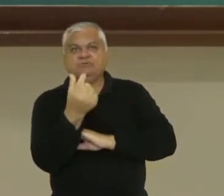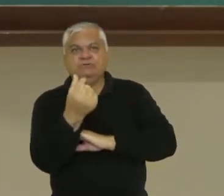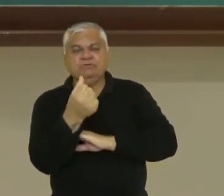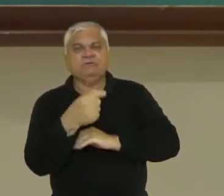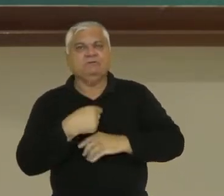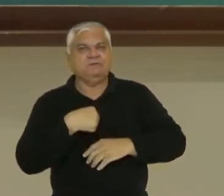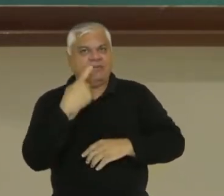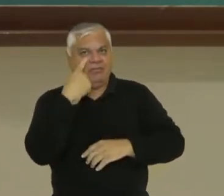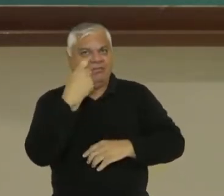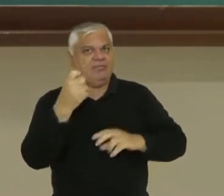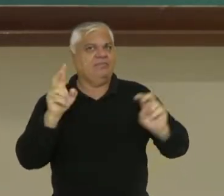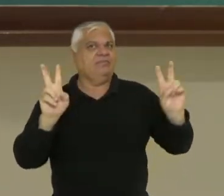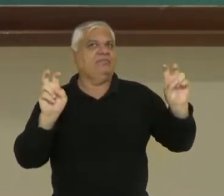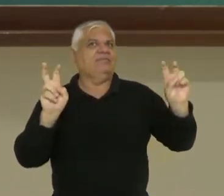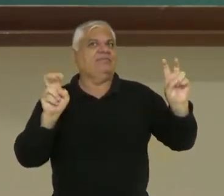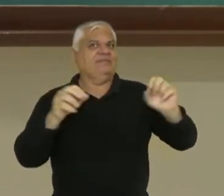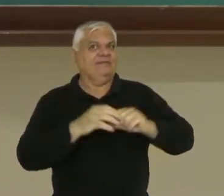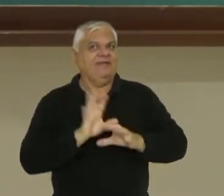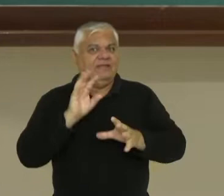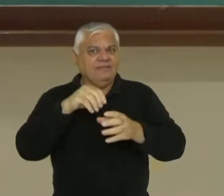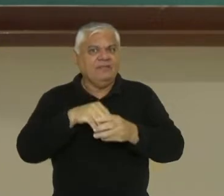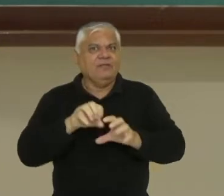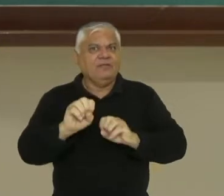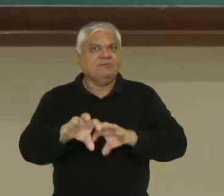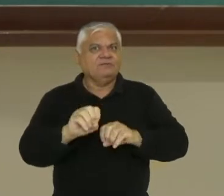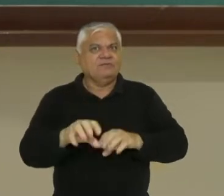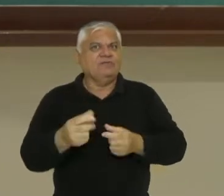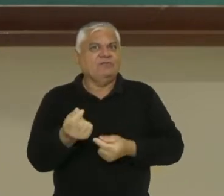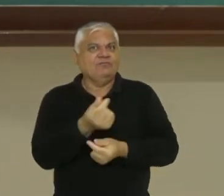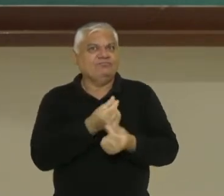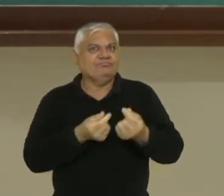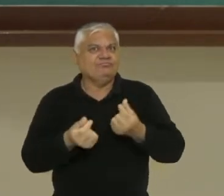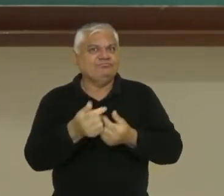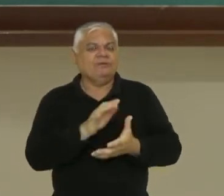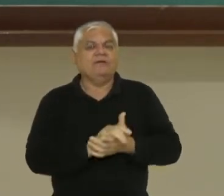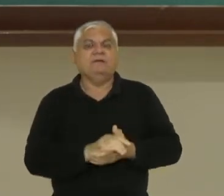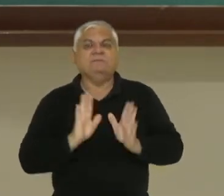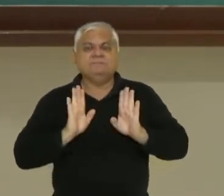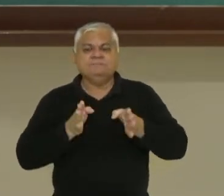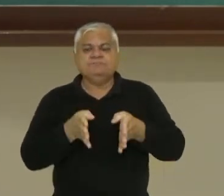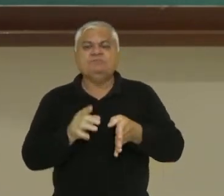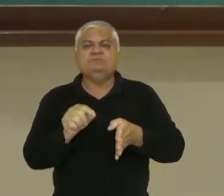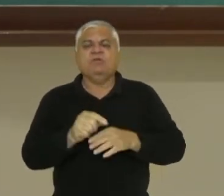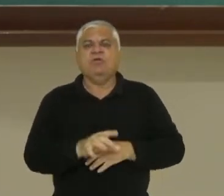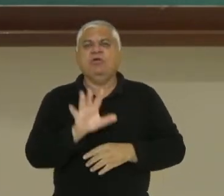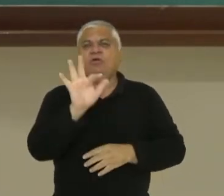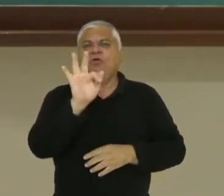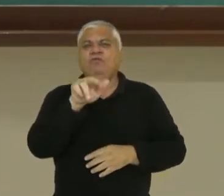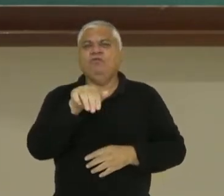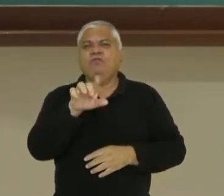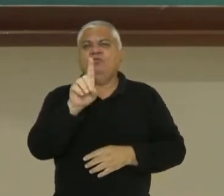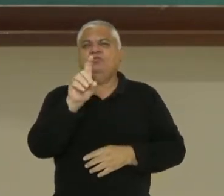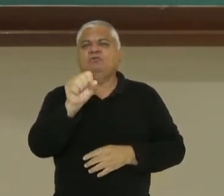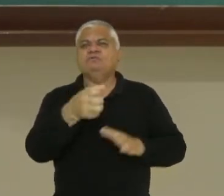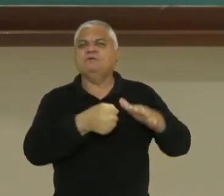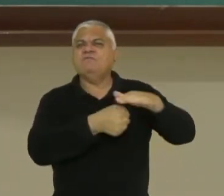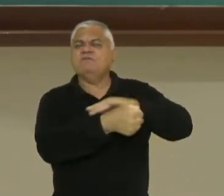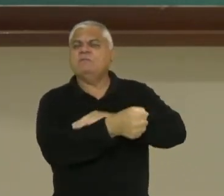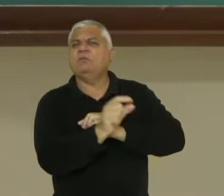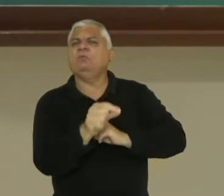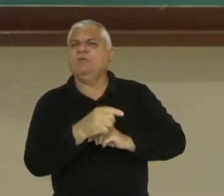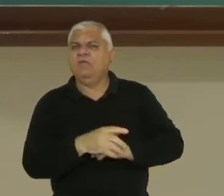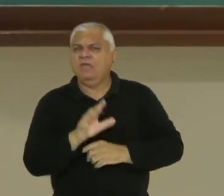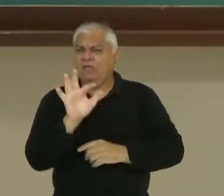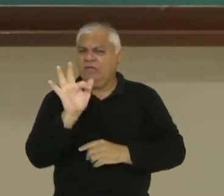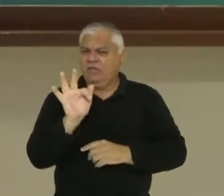muito interessante dentro da nossa educação financeira. E vamos falar especificamente sobre fundos de investimento. Vocês sabem o que é isso,